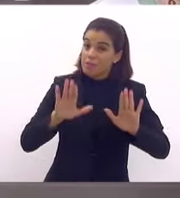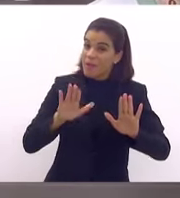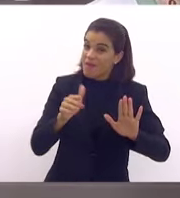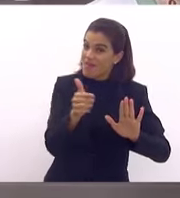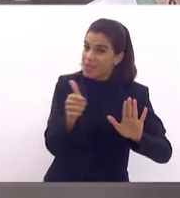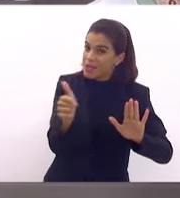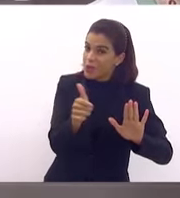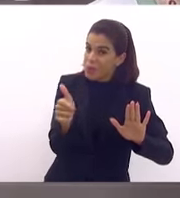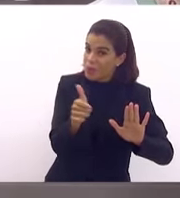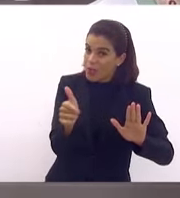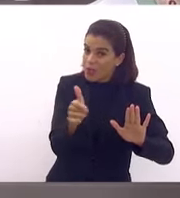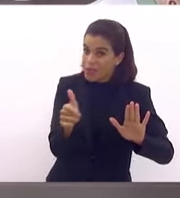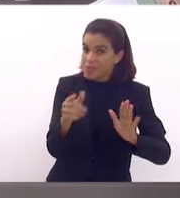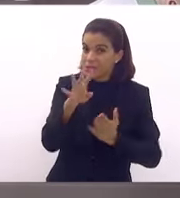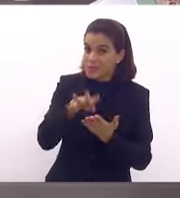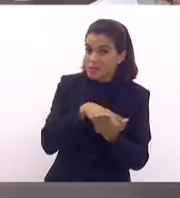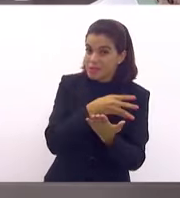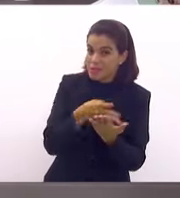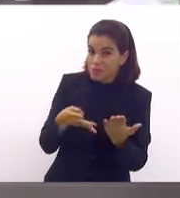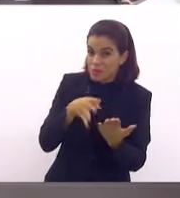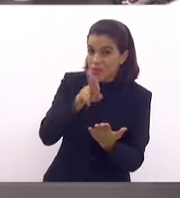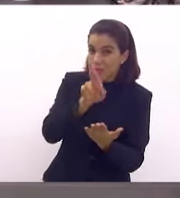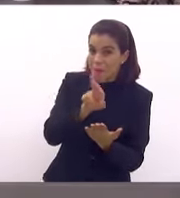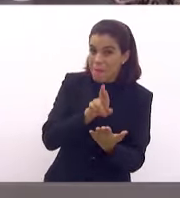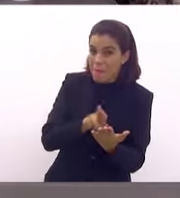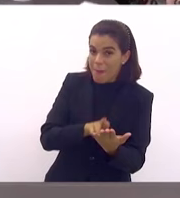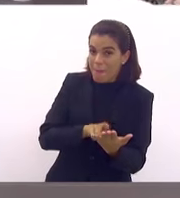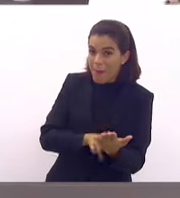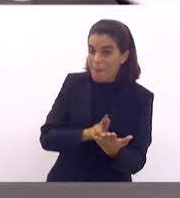súmulas aprovadas. Está aqui, olha,